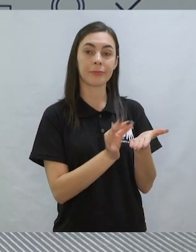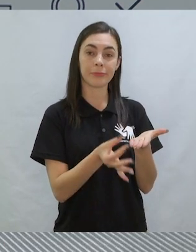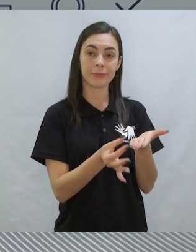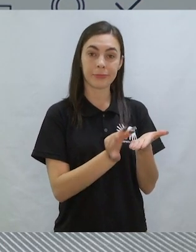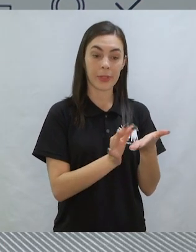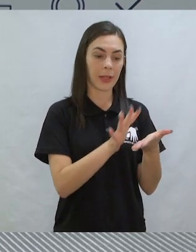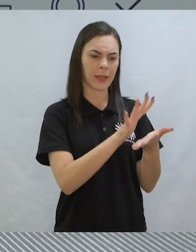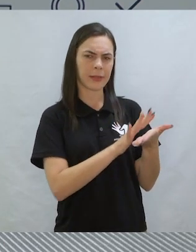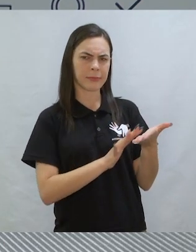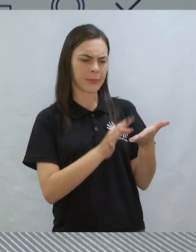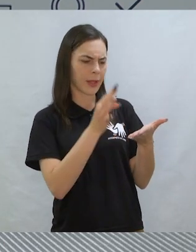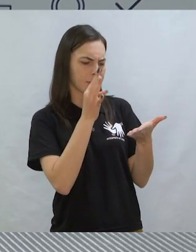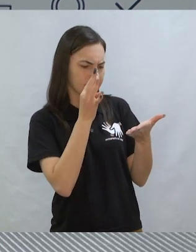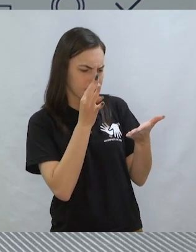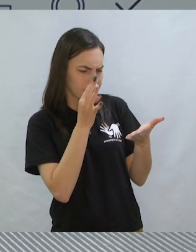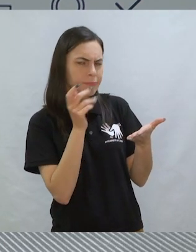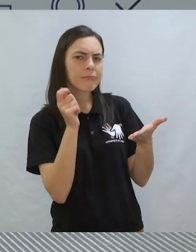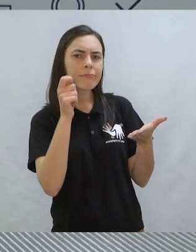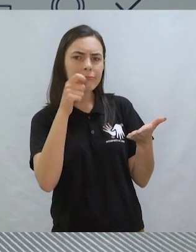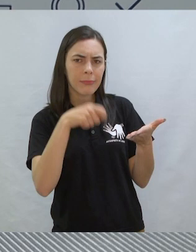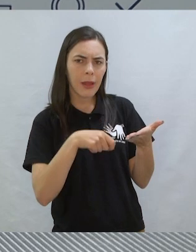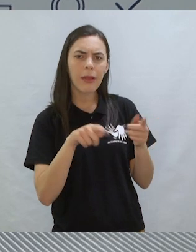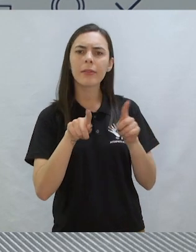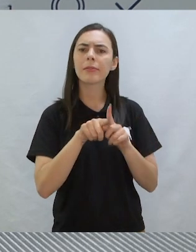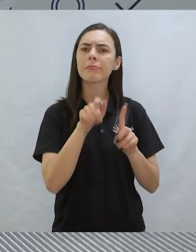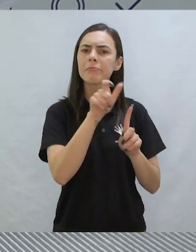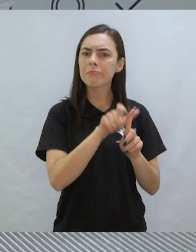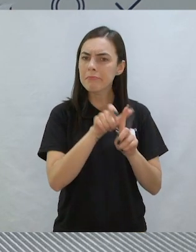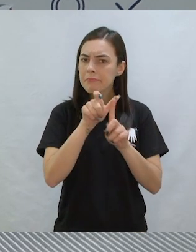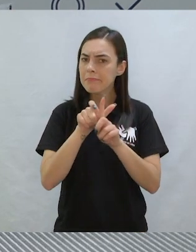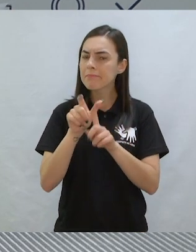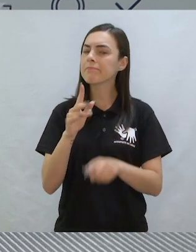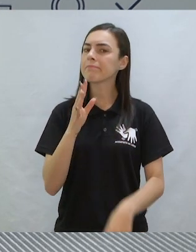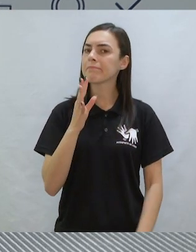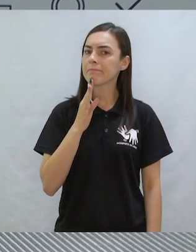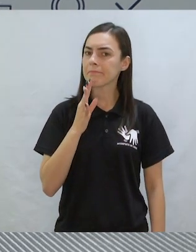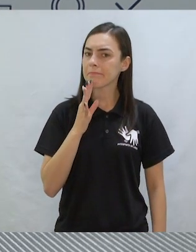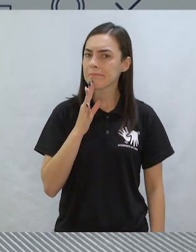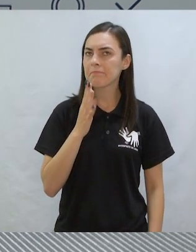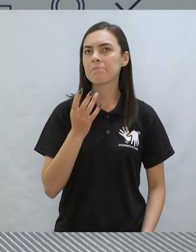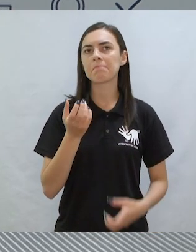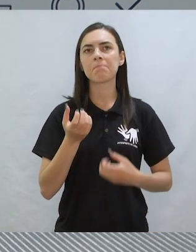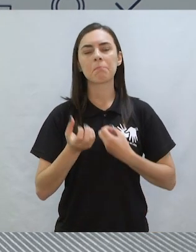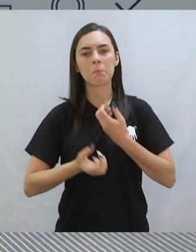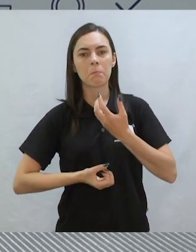apreciar imagens, conhecer personagens,